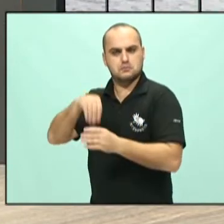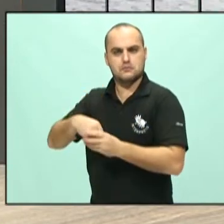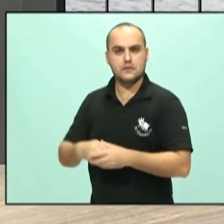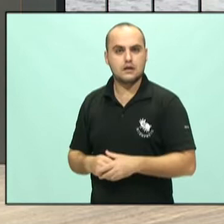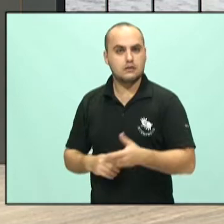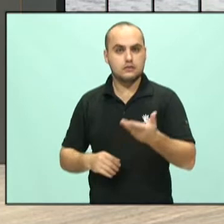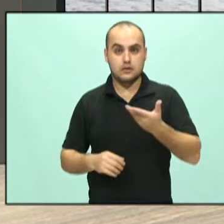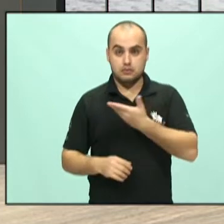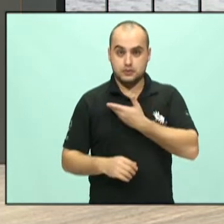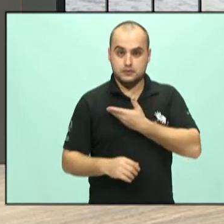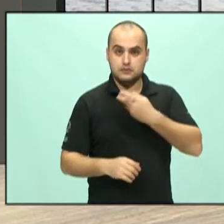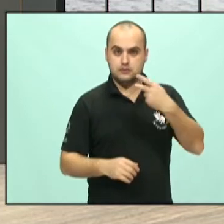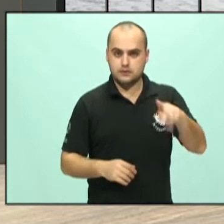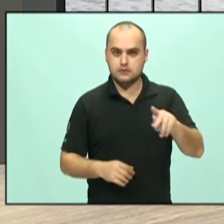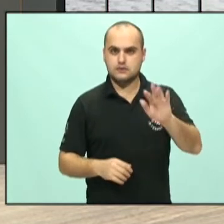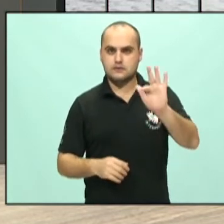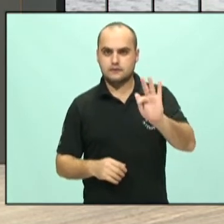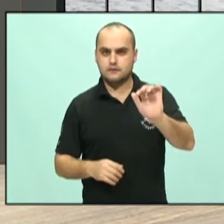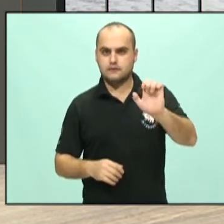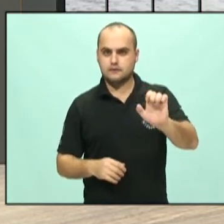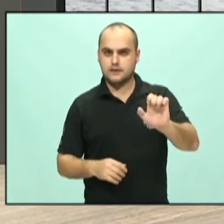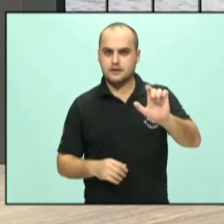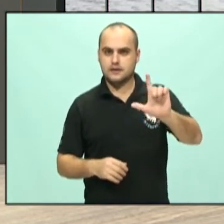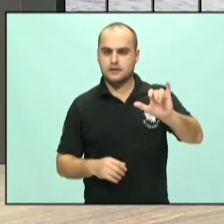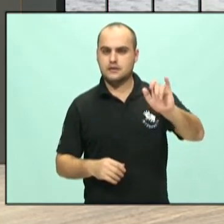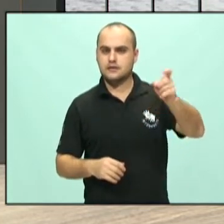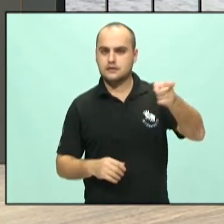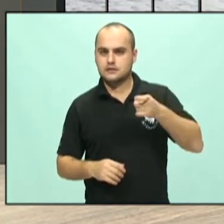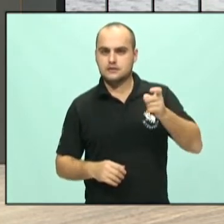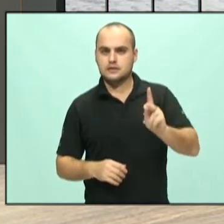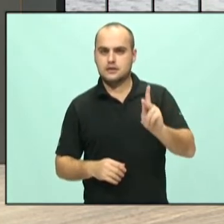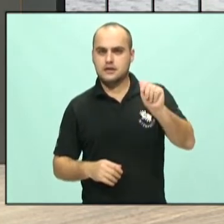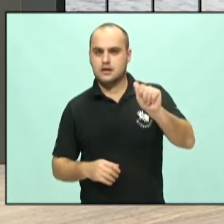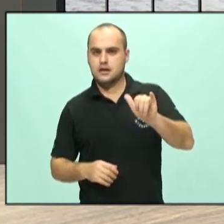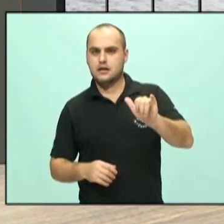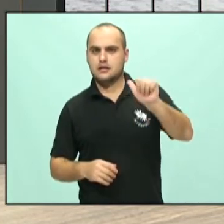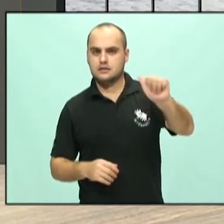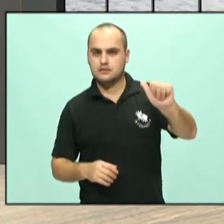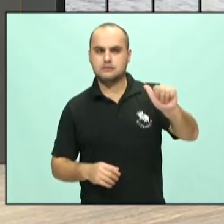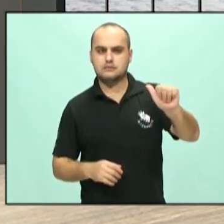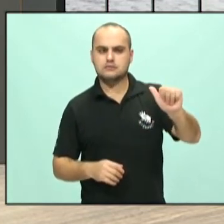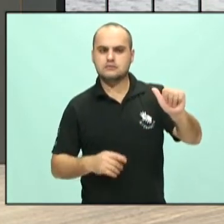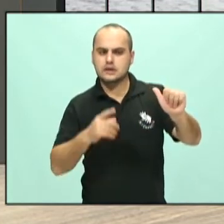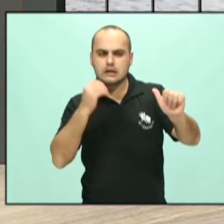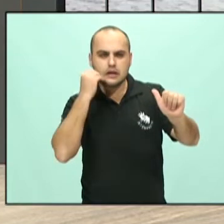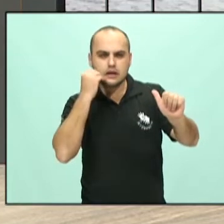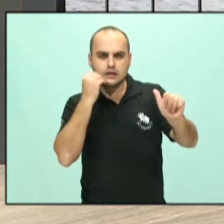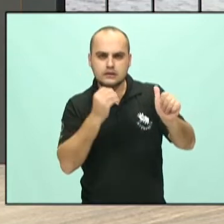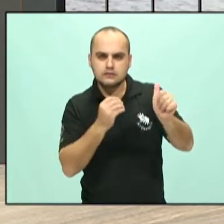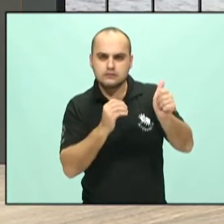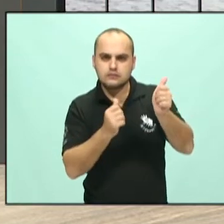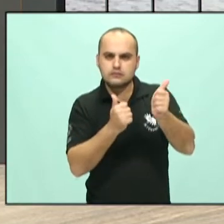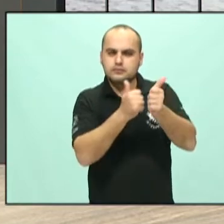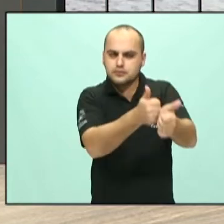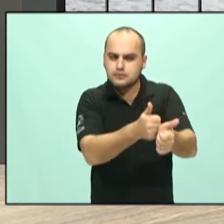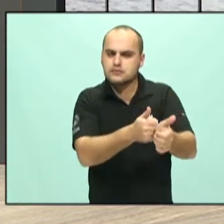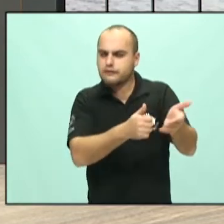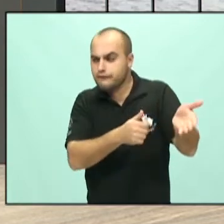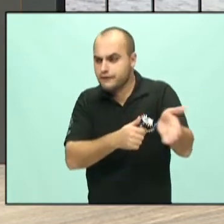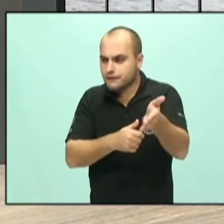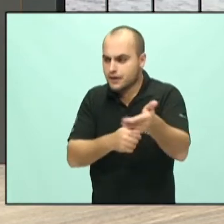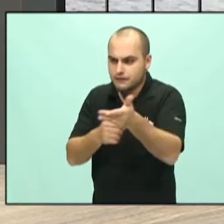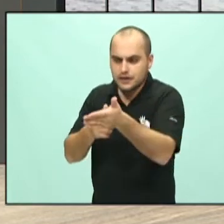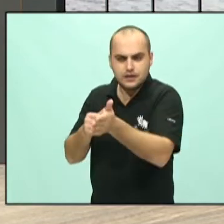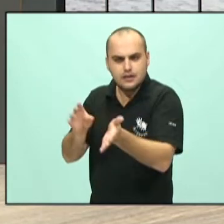amigos dele, que seriam o Félix e a Kaia, eles tentam convencê-lo a sair no encontro que foi marcado por aplicativo, né? Só que